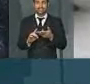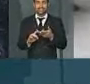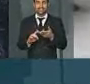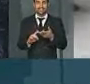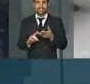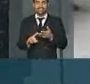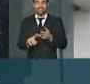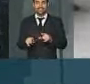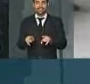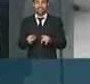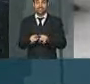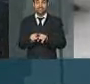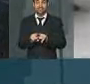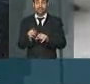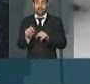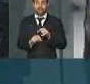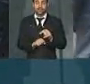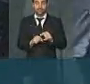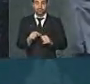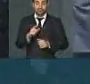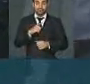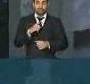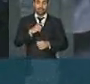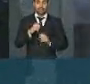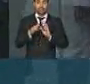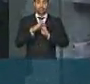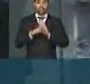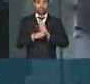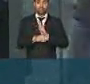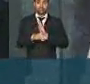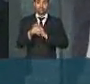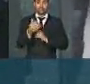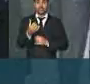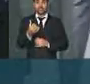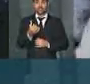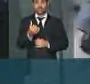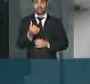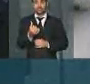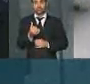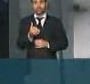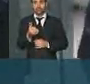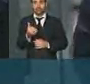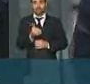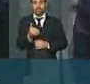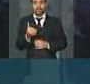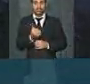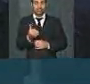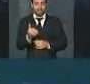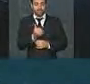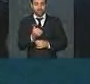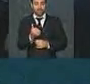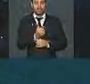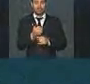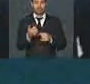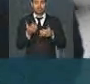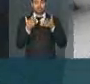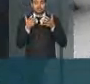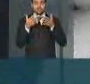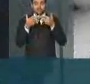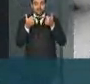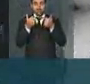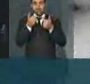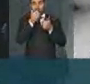sobrestavam a pauta pelo artigo 66 da Constituição e 106 do Regimento Comum. E queria aqui pedir a vossa